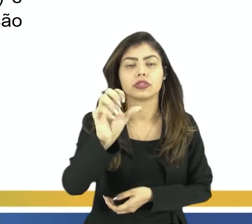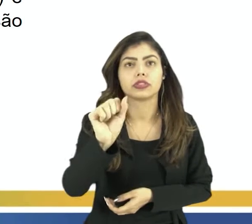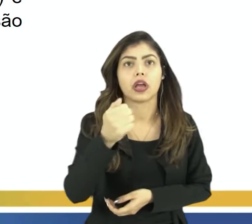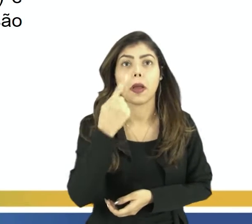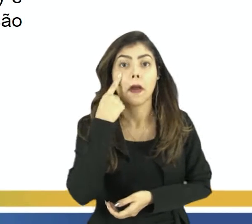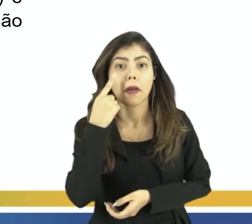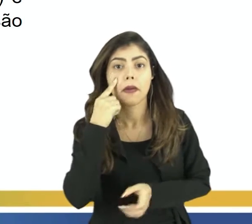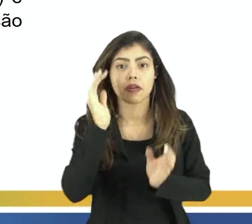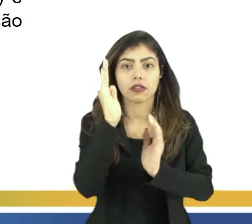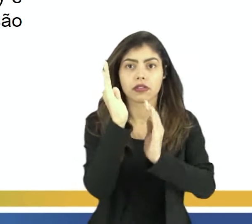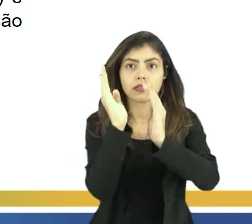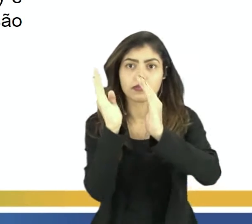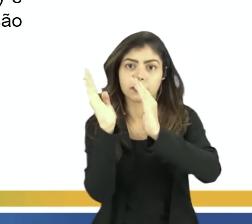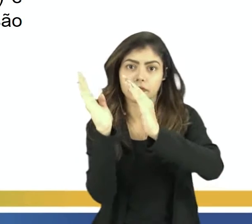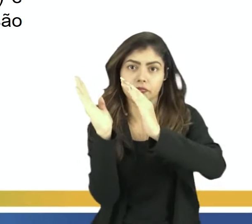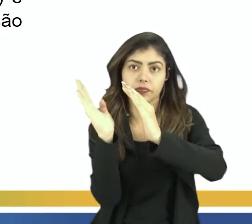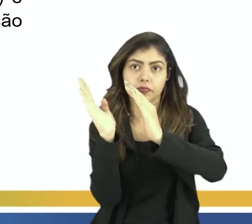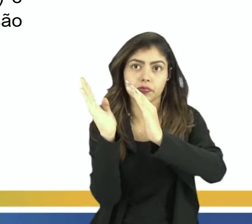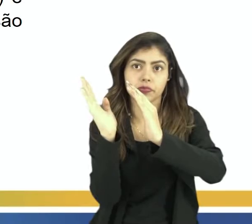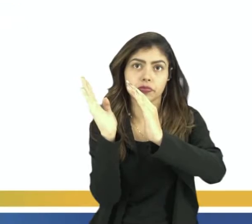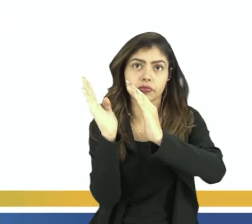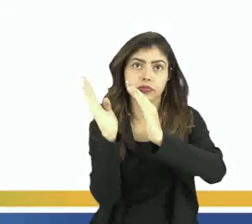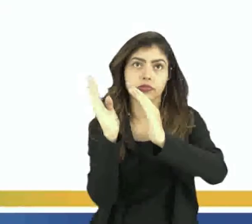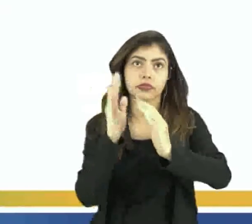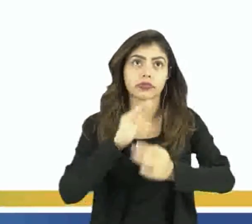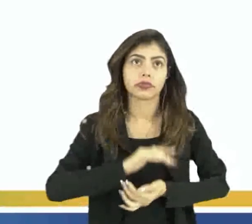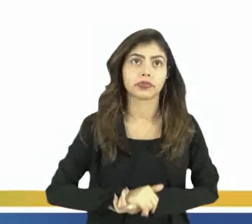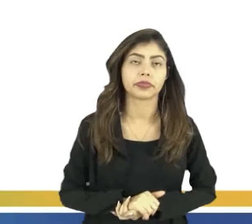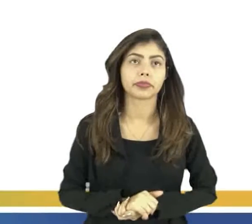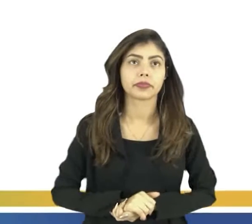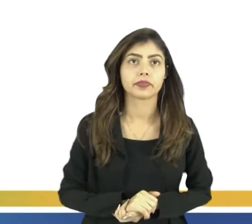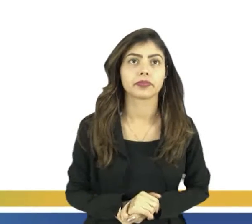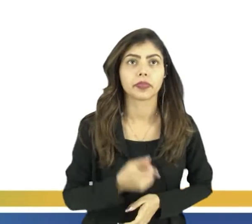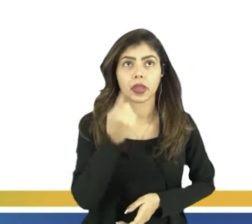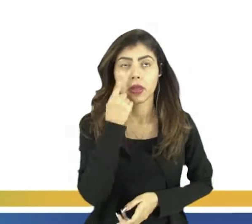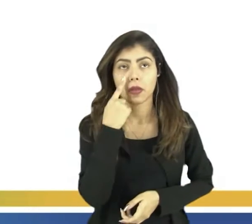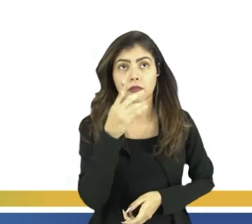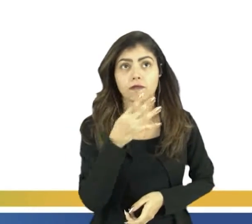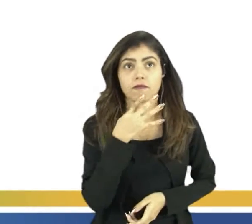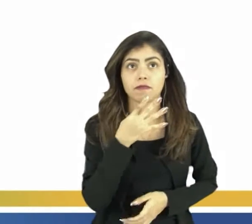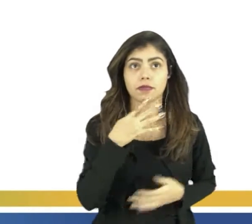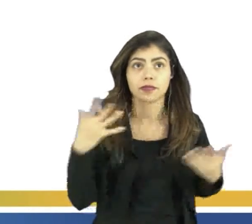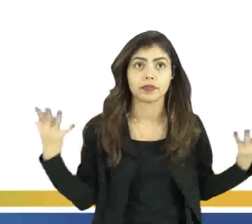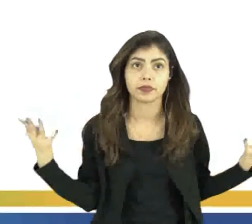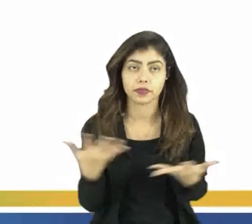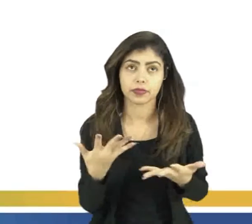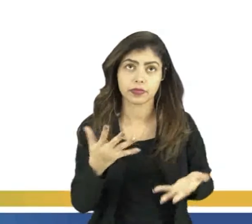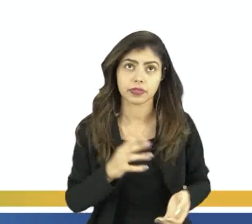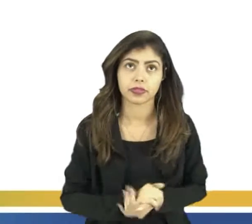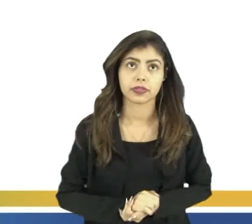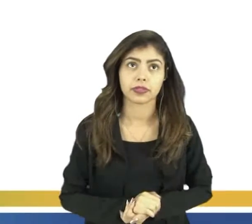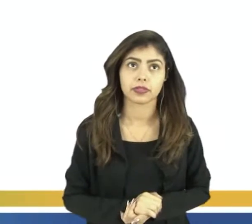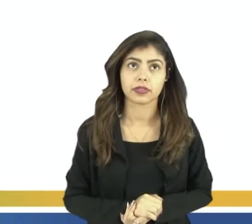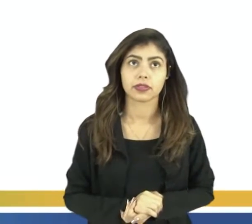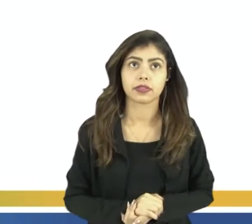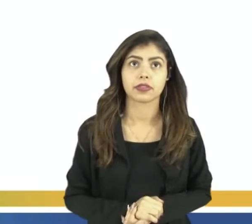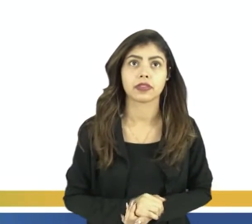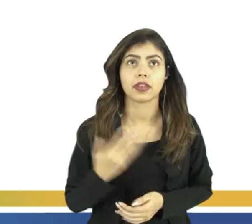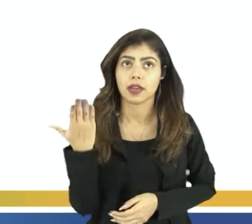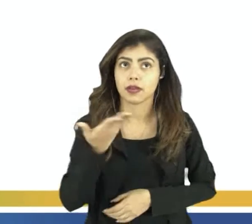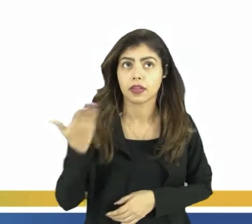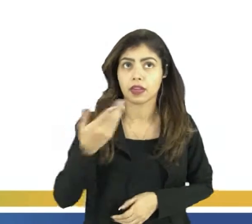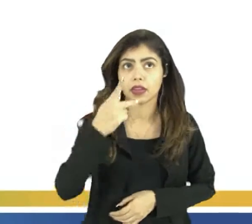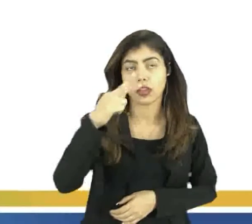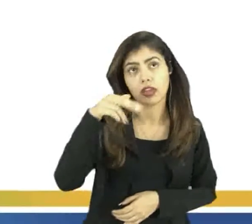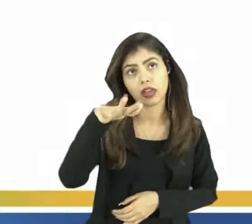modelo dele, o formato que ele compõe. Nós vamos conhecer agora, as bases do